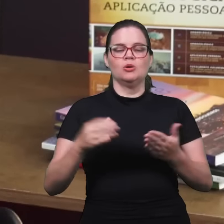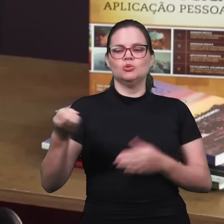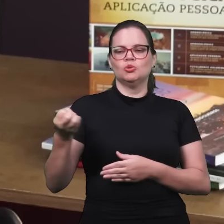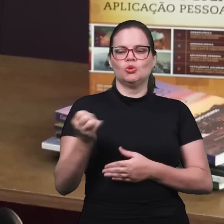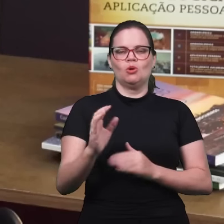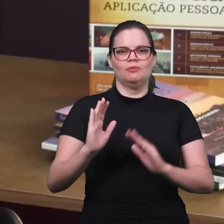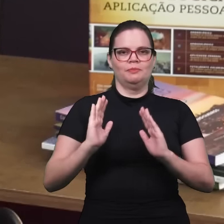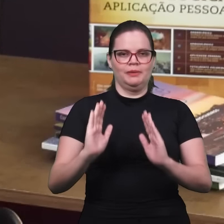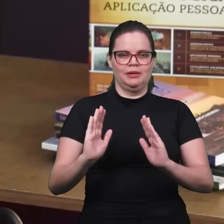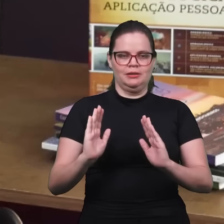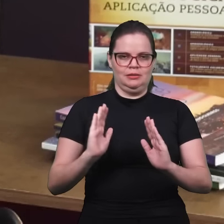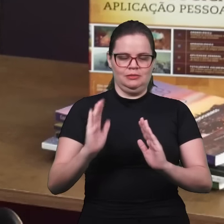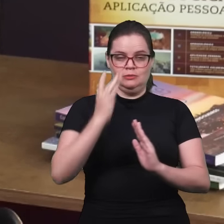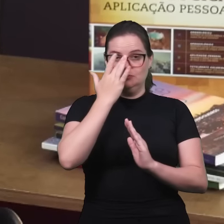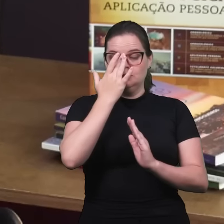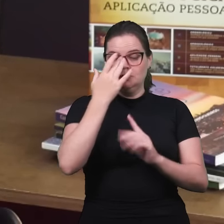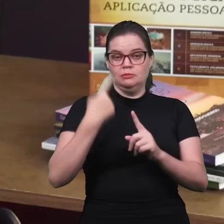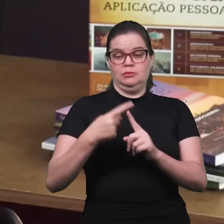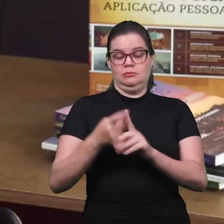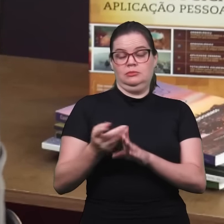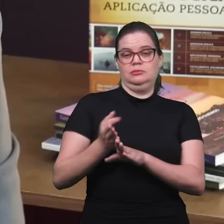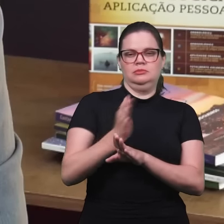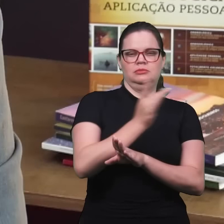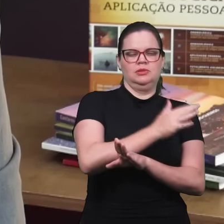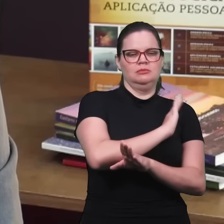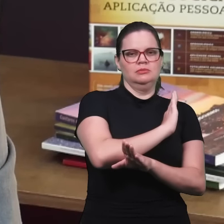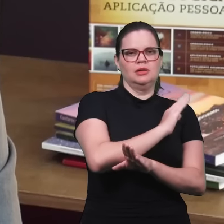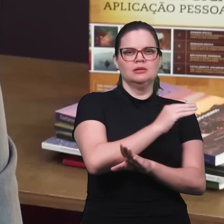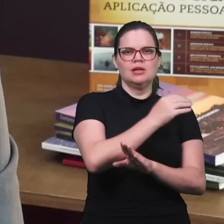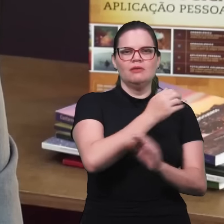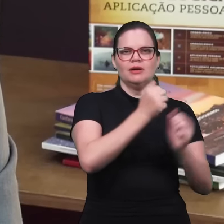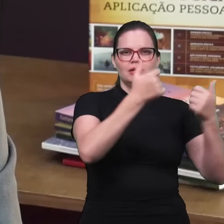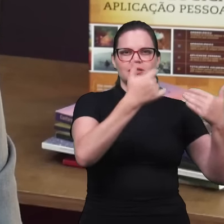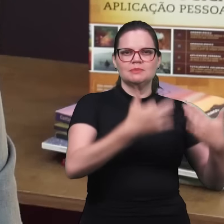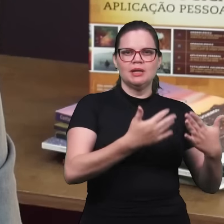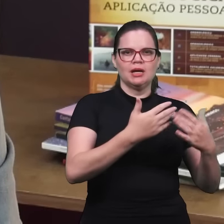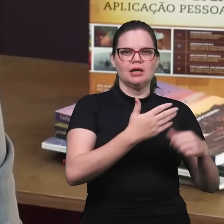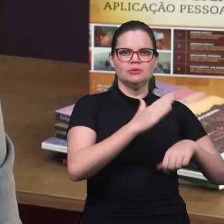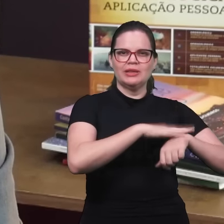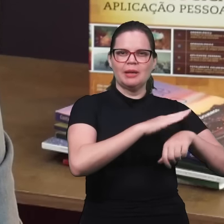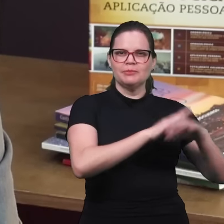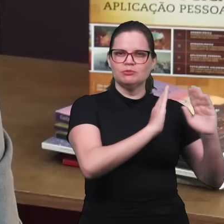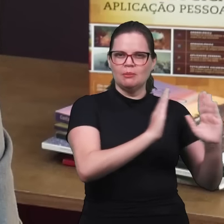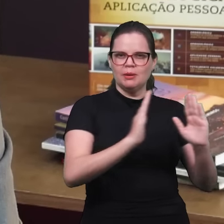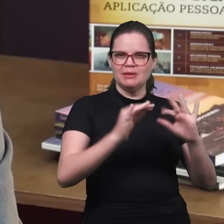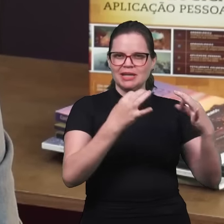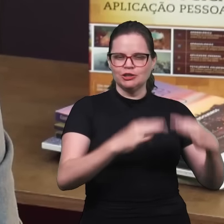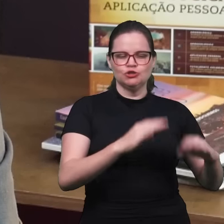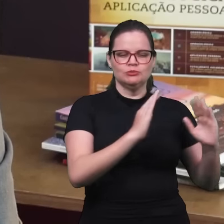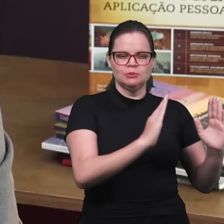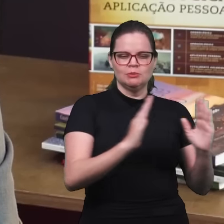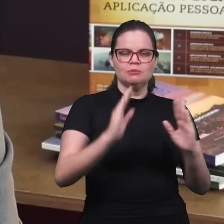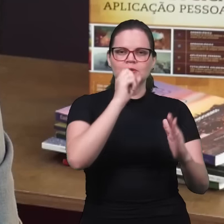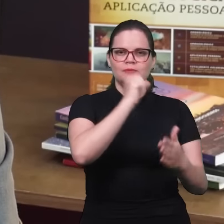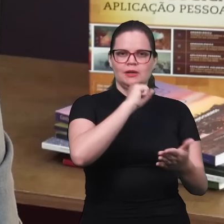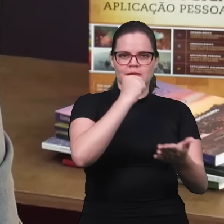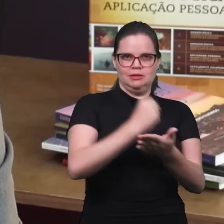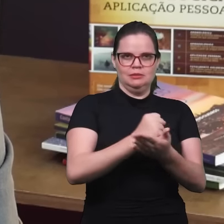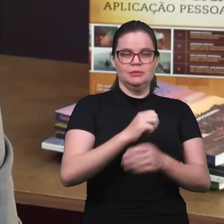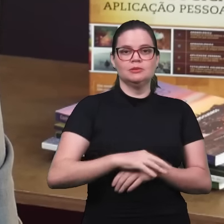Nós estávamos falando cronologicamente, estávamos no Velho Testamento, né? O nosso último episódio foi